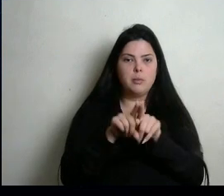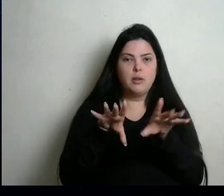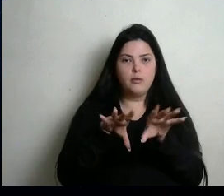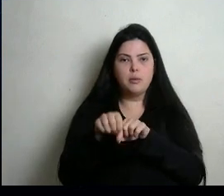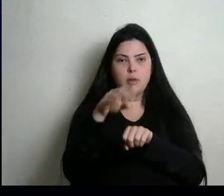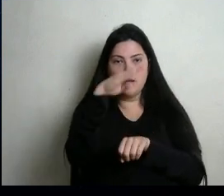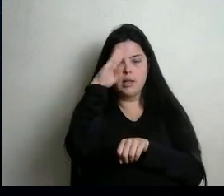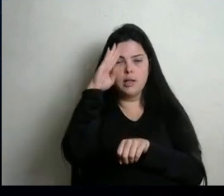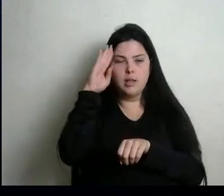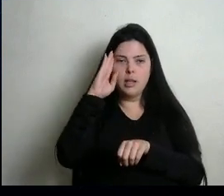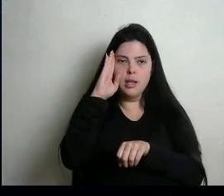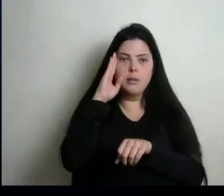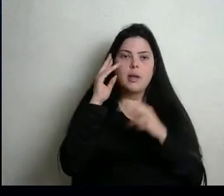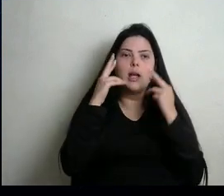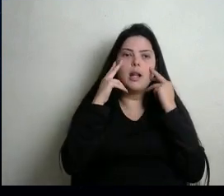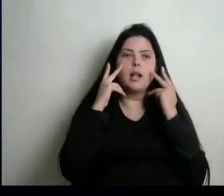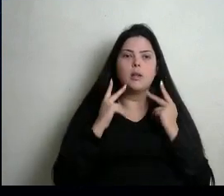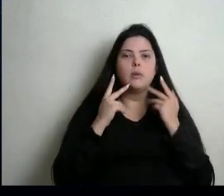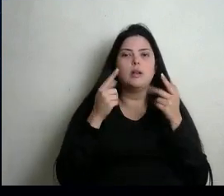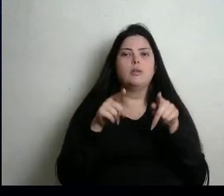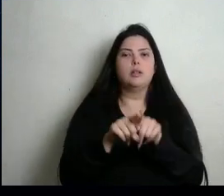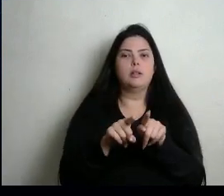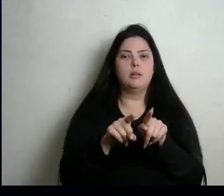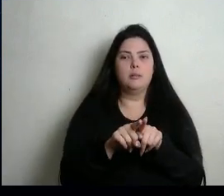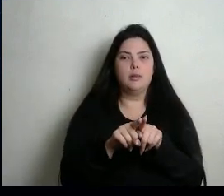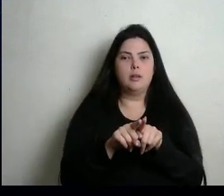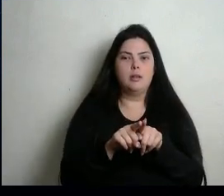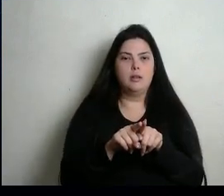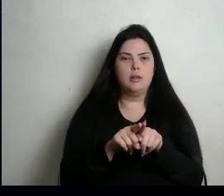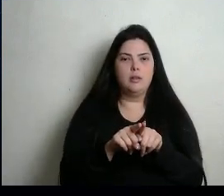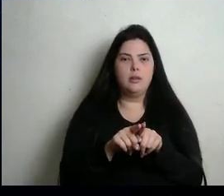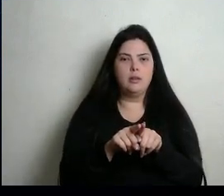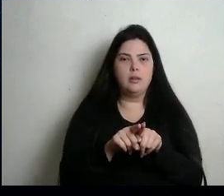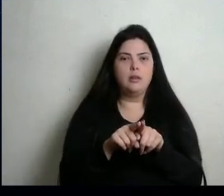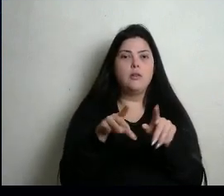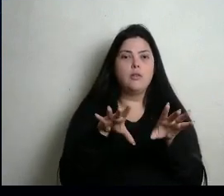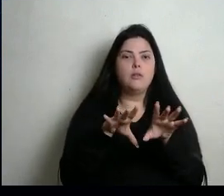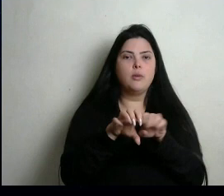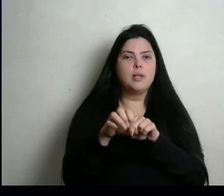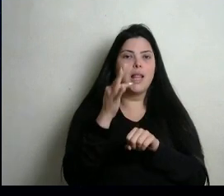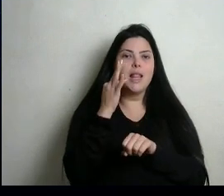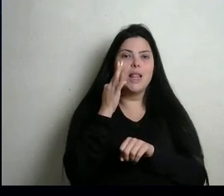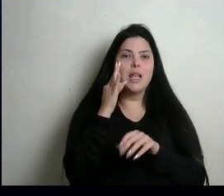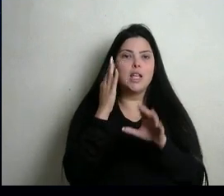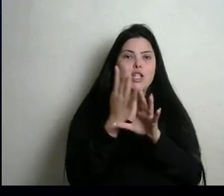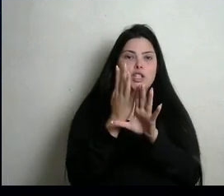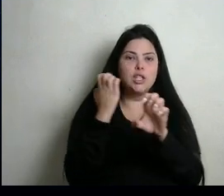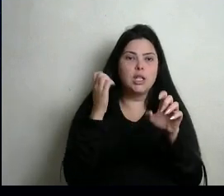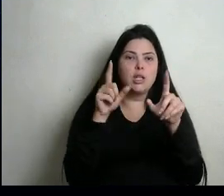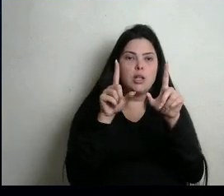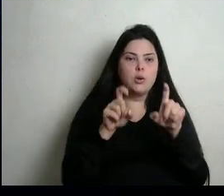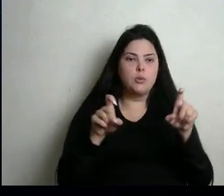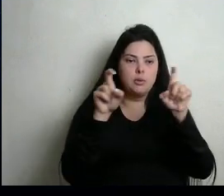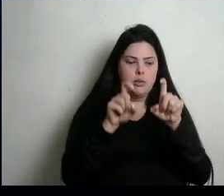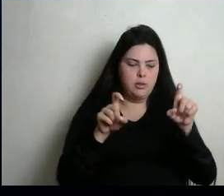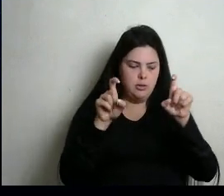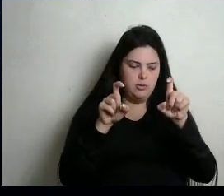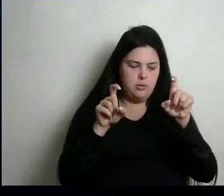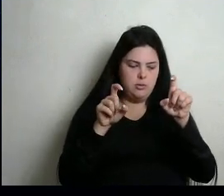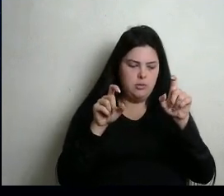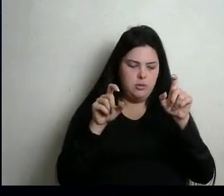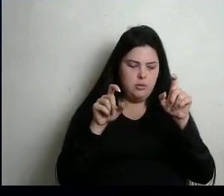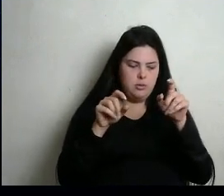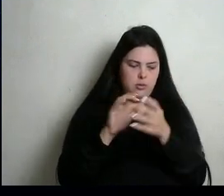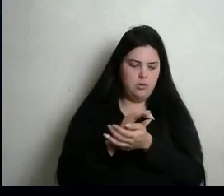foi muito natural. Então, eu vim da formação técnica, né, engenharia da computação, e desde o início,